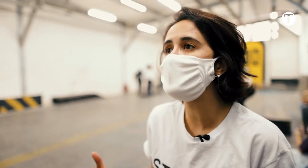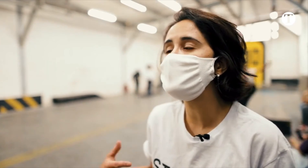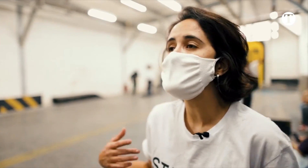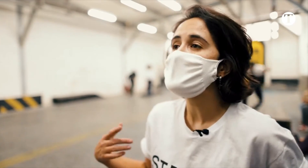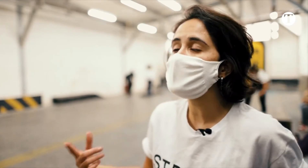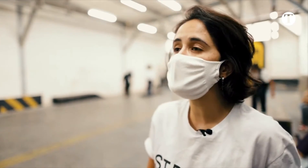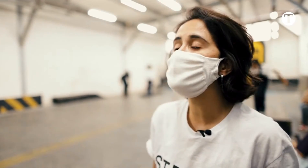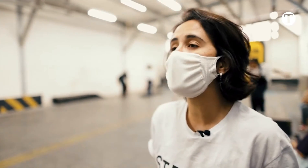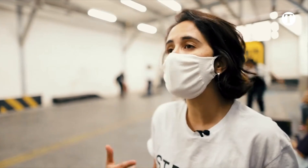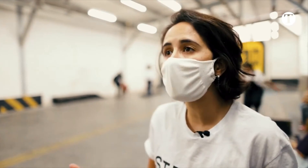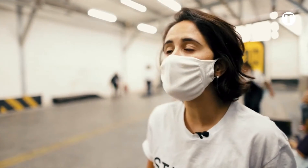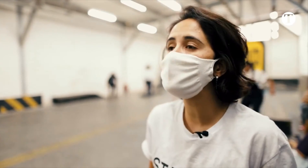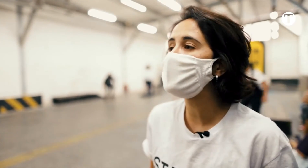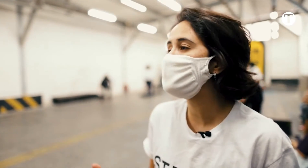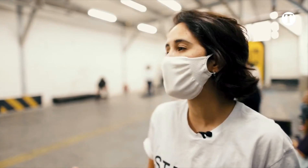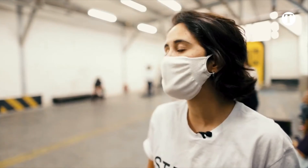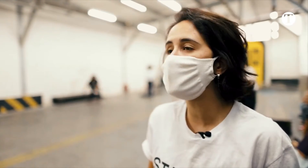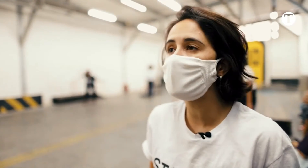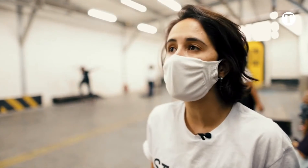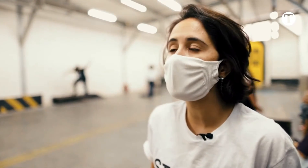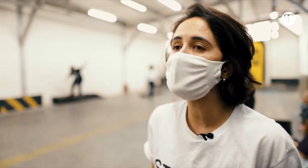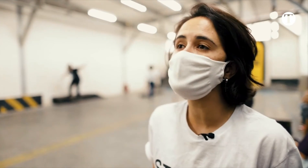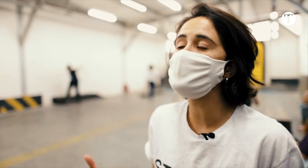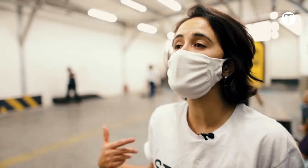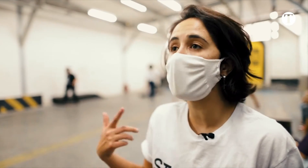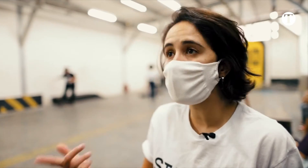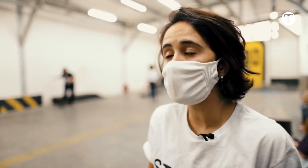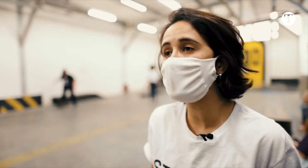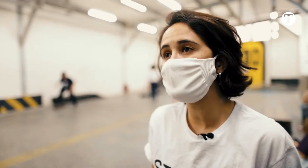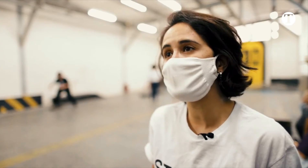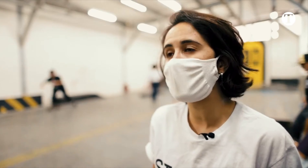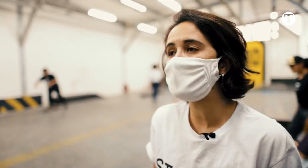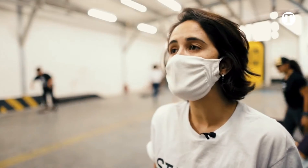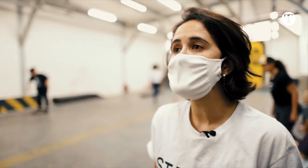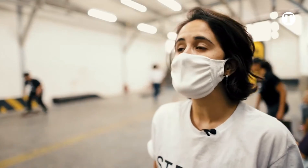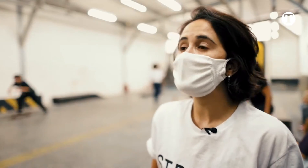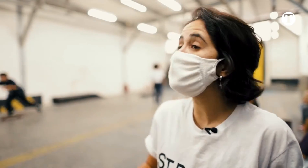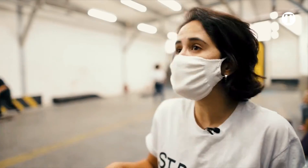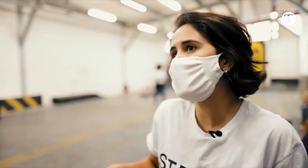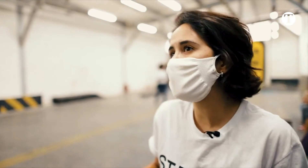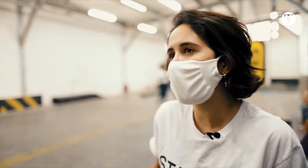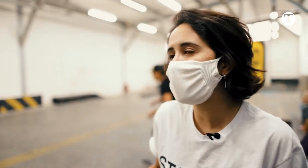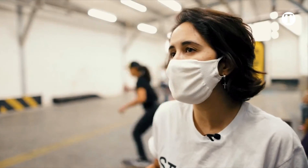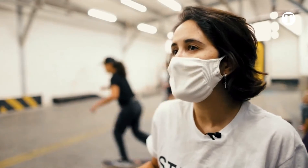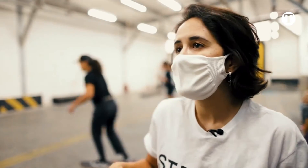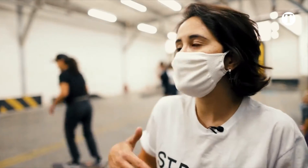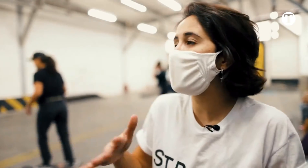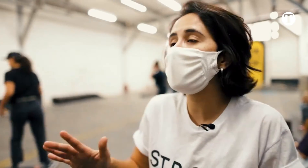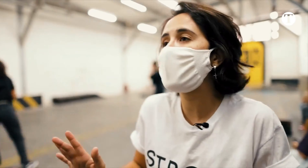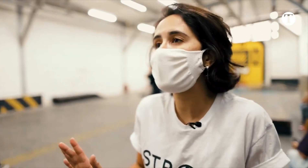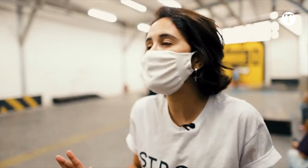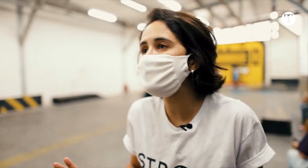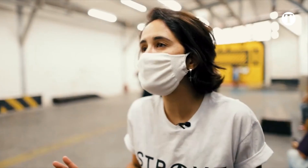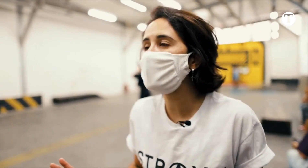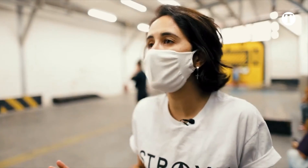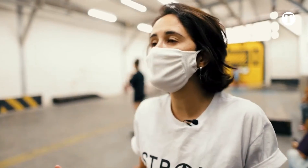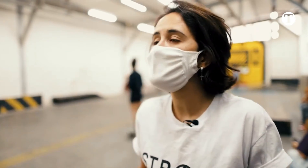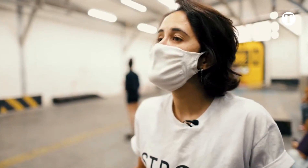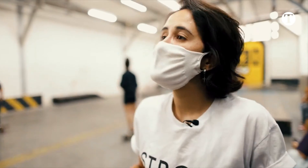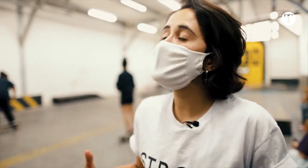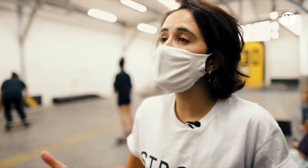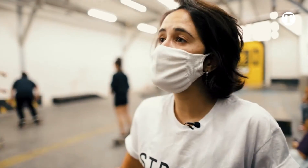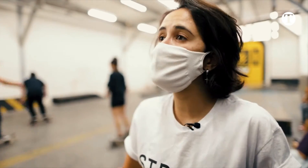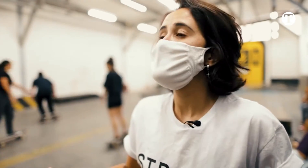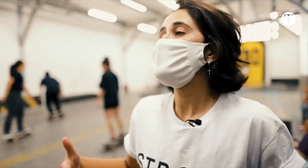para sessões. E nisso foi colando mais gente, a gente criou um grupo no WhatsApp, não tinha nome, só marcava